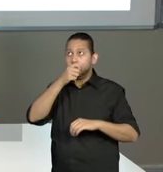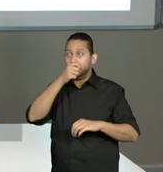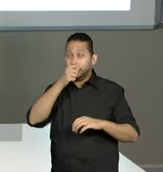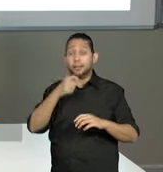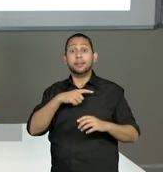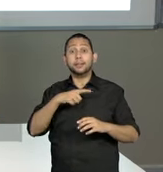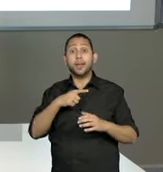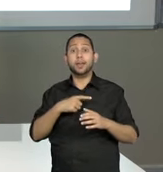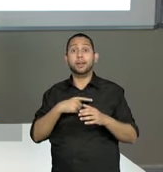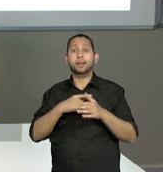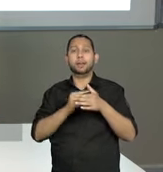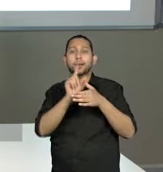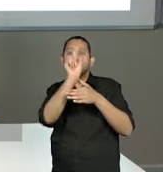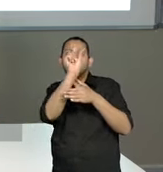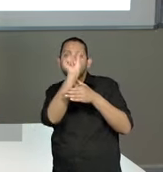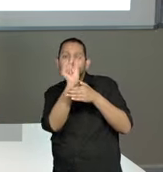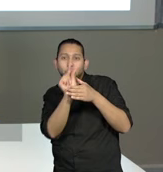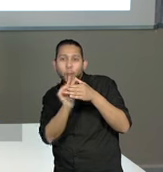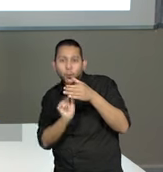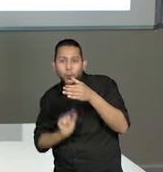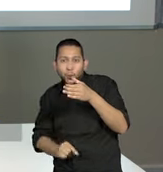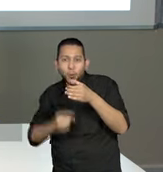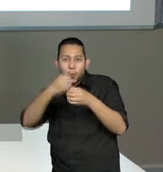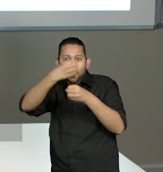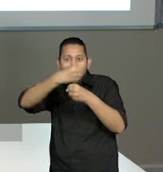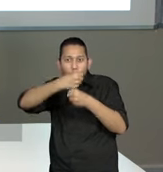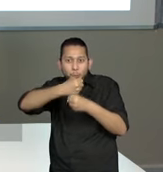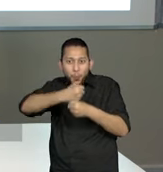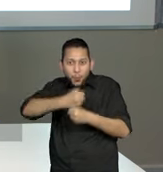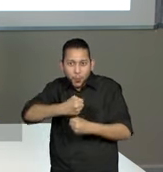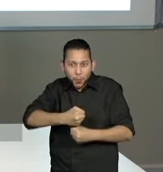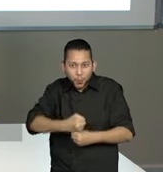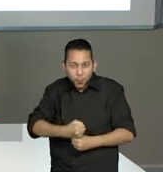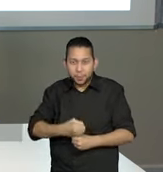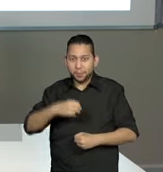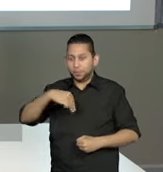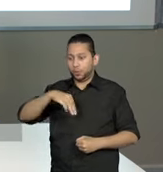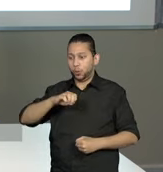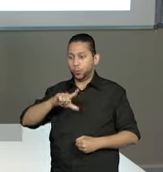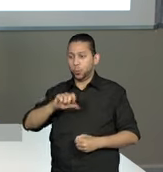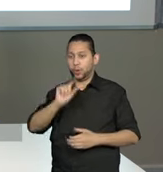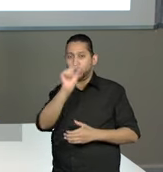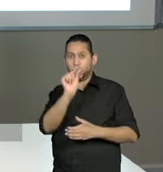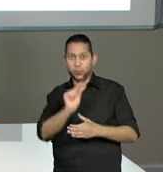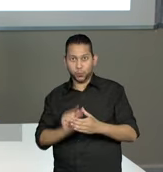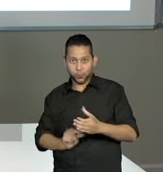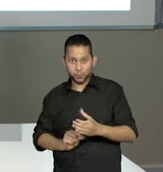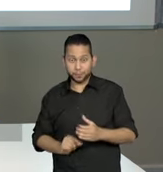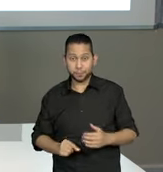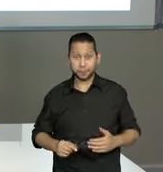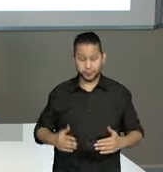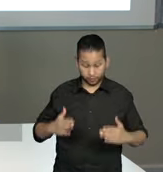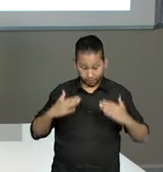medula espinhal está protegida aí pelas vértebras, e existe uma caixa aqui na frente